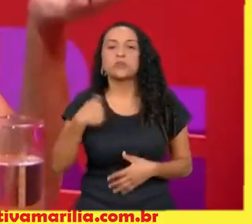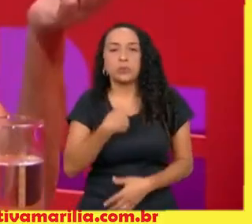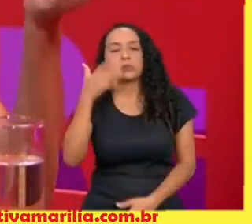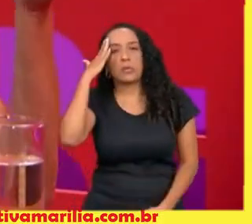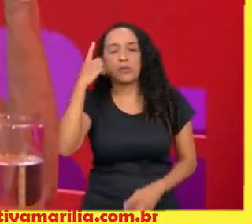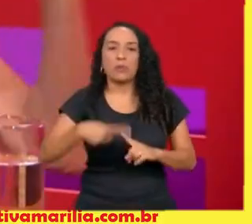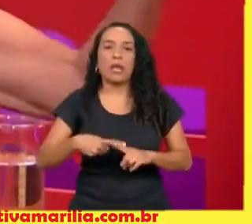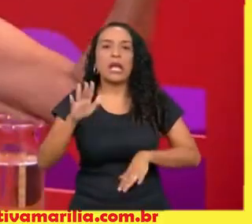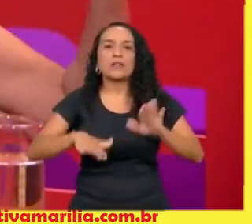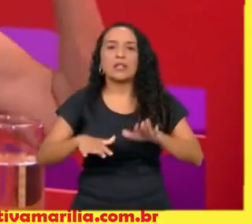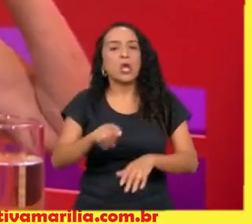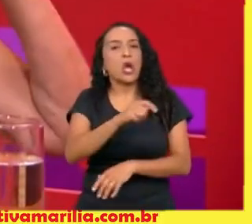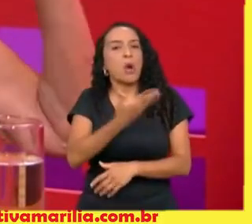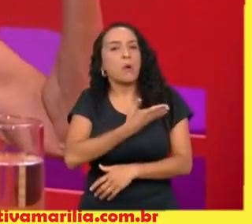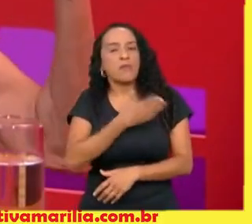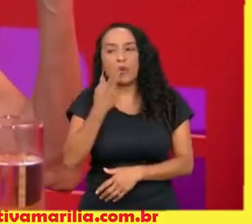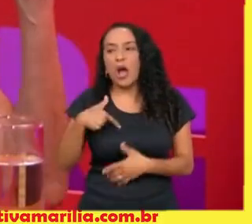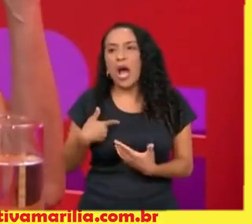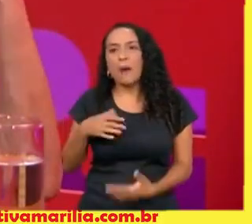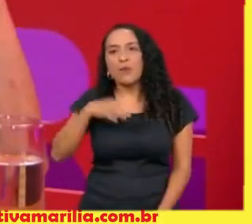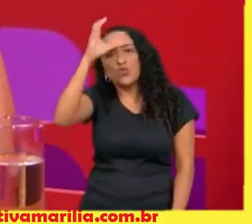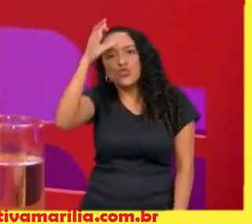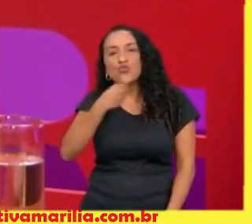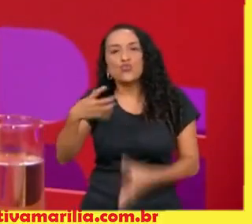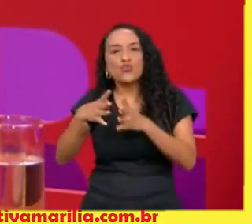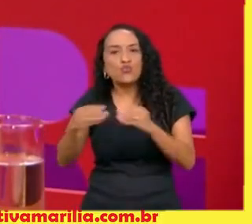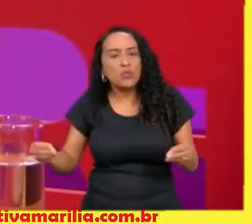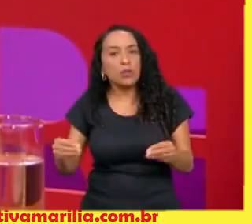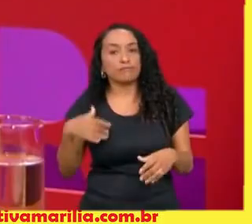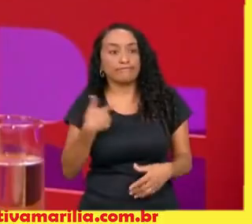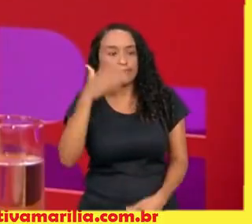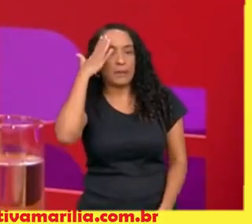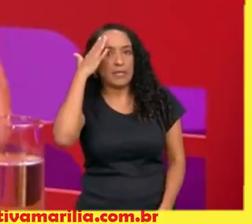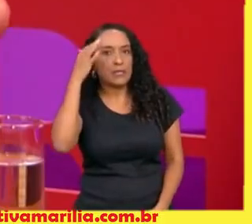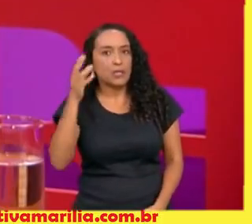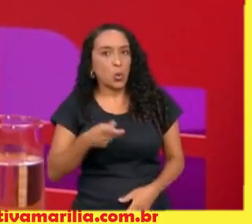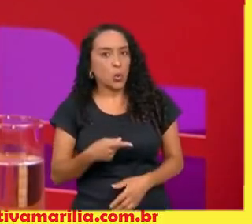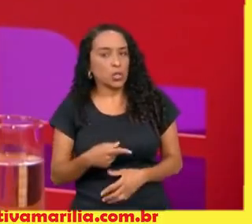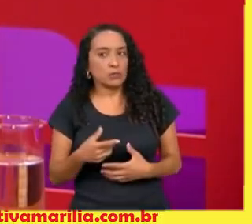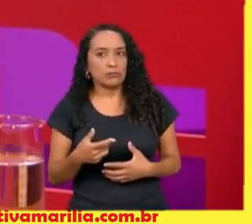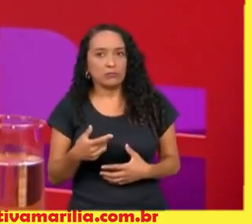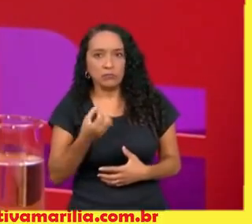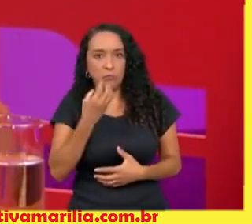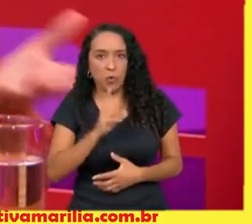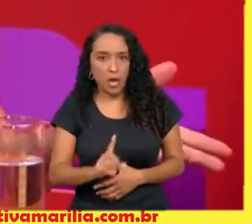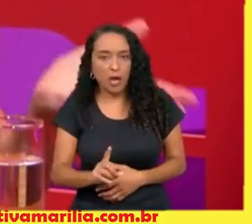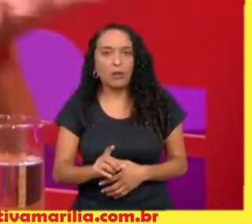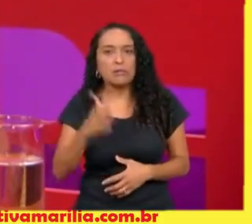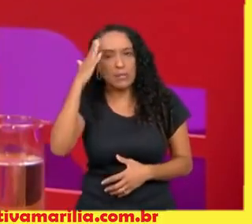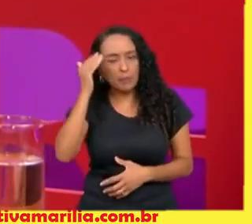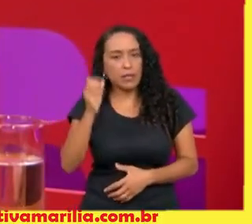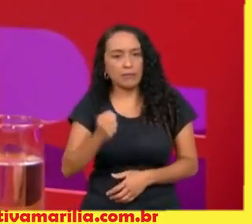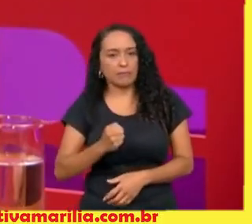porque de repente um amigo dizia, meu tio sumiu. Claro. A gente sabia que a coisa não estava bonita, né? E sabia que era uma